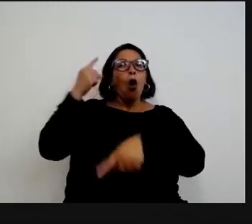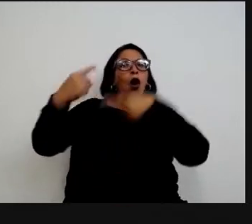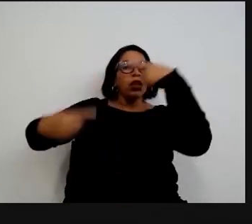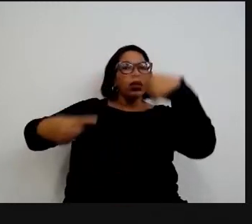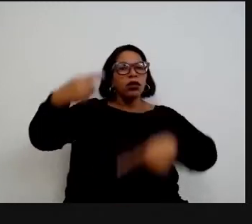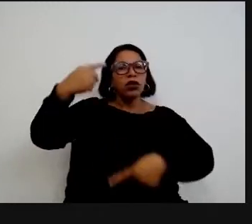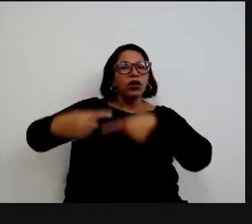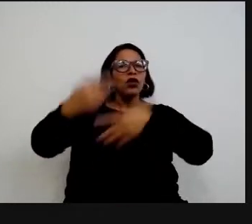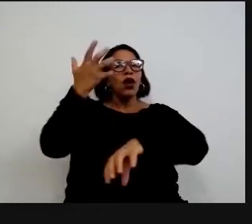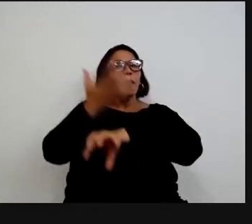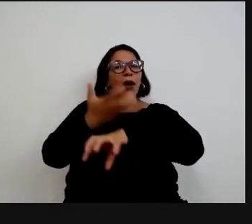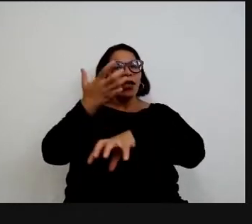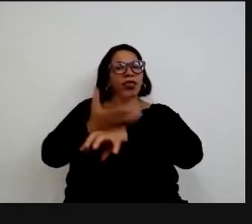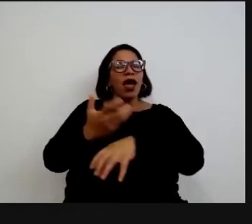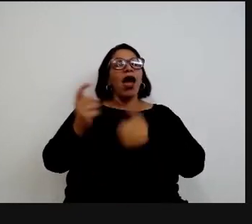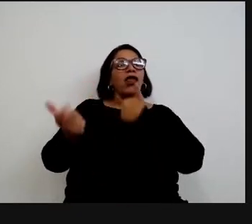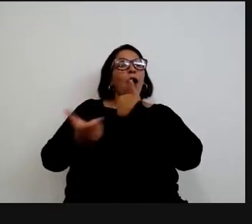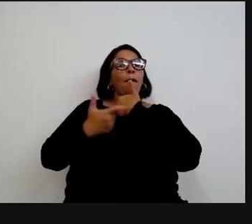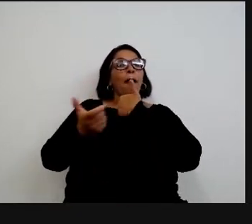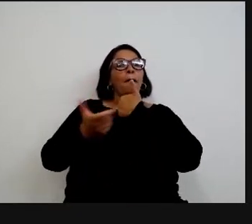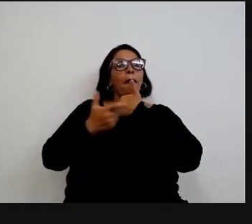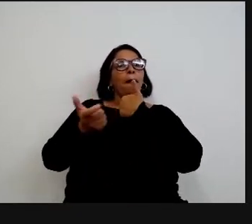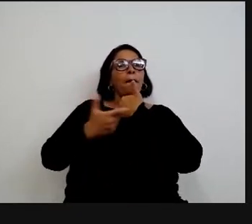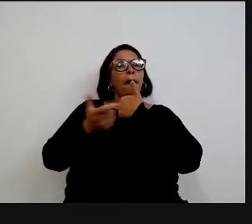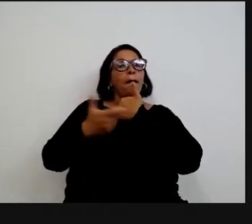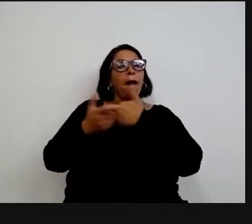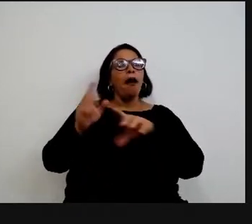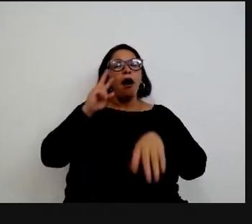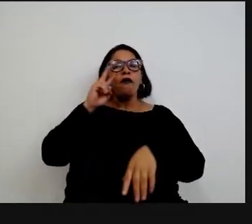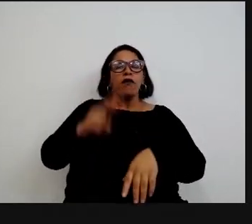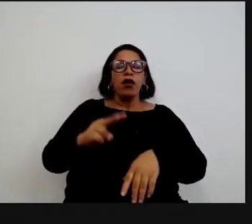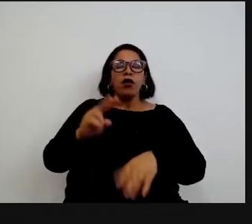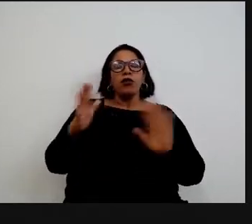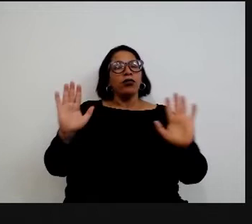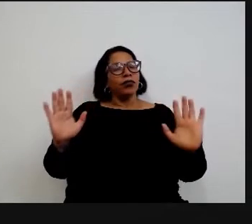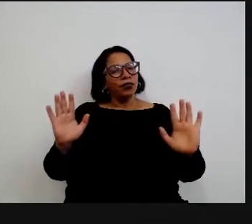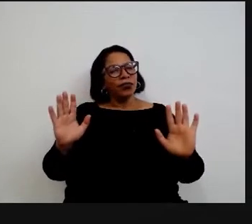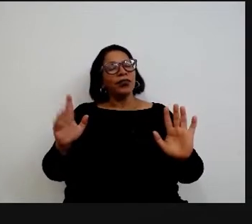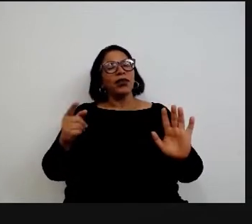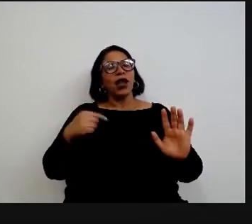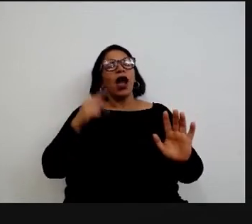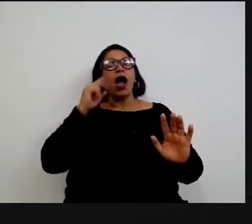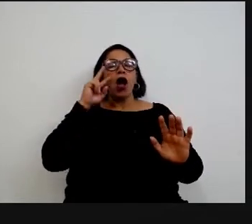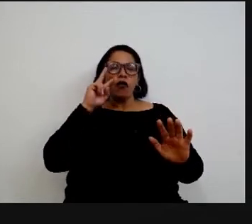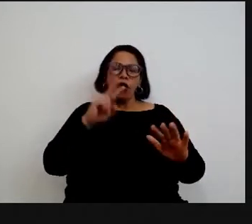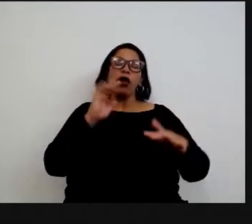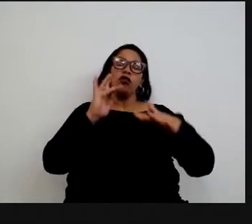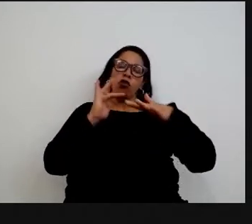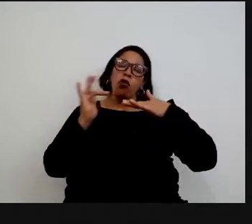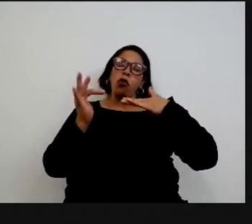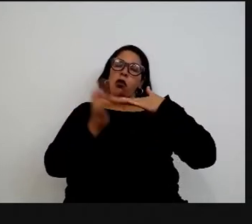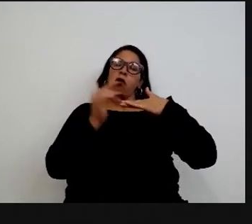discutindo na disciplina aqui, tal, e tinha um curso sendo anunciado por alguma escola por aí. Né? Então, eu vejo